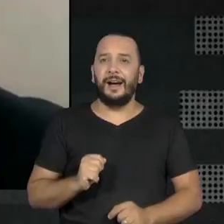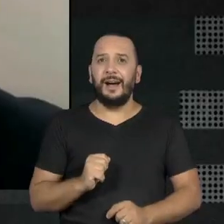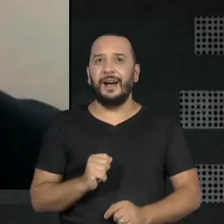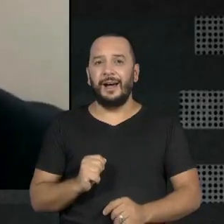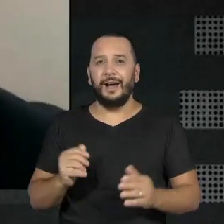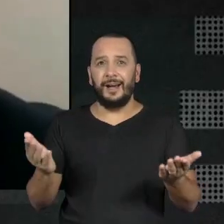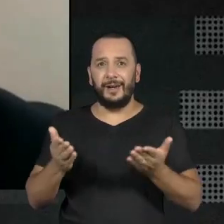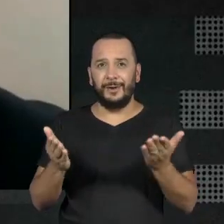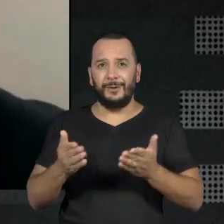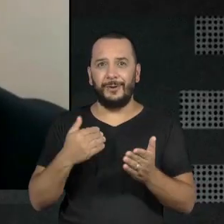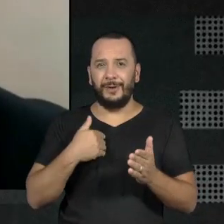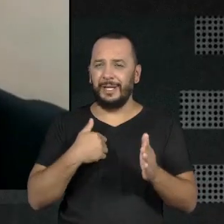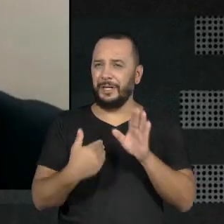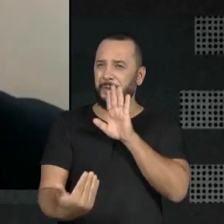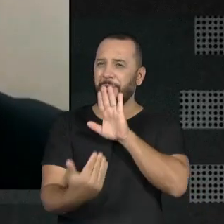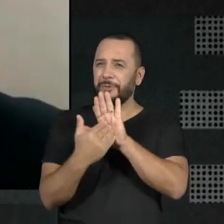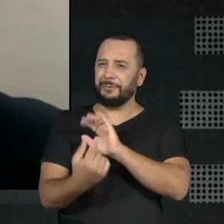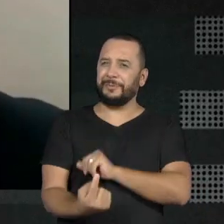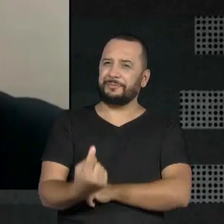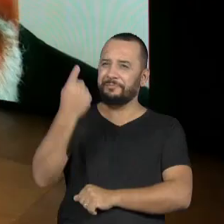ela tem que ficar lá de trás, ela está de trás.